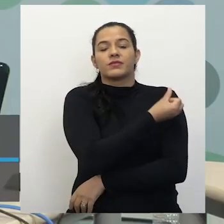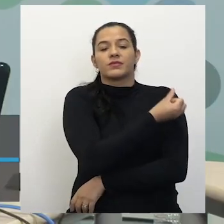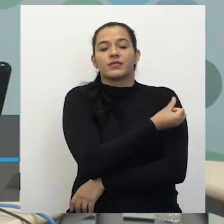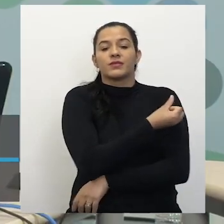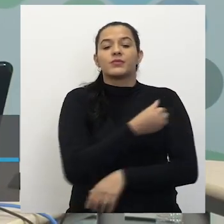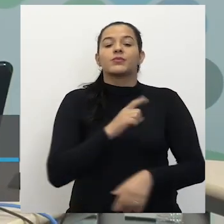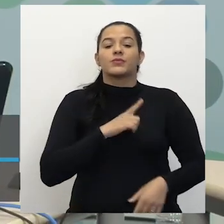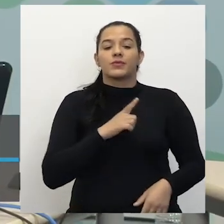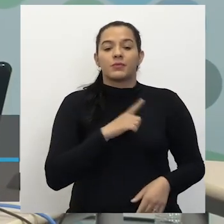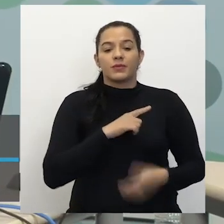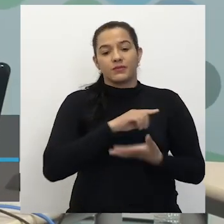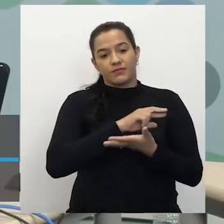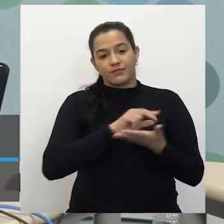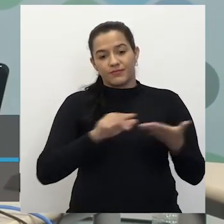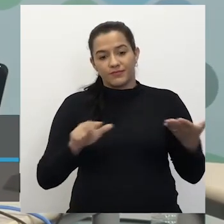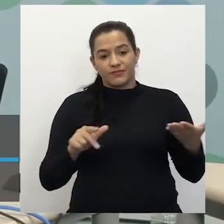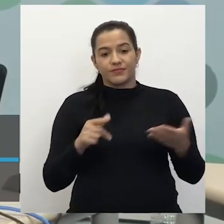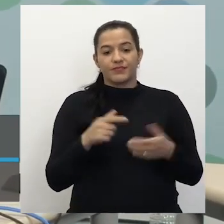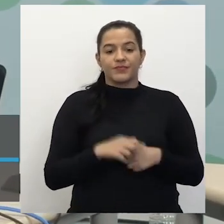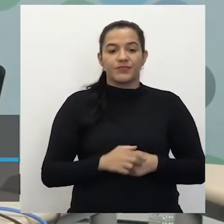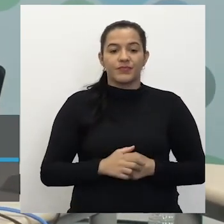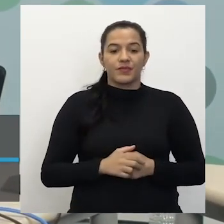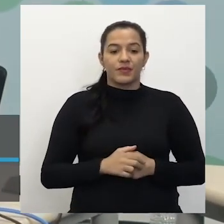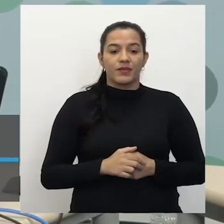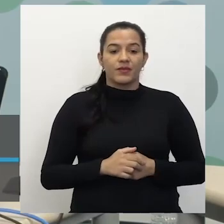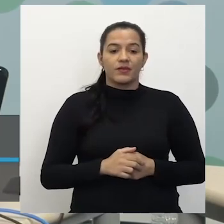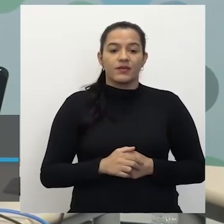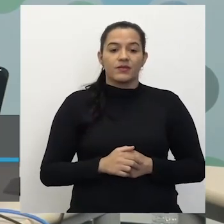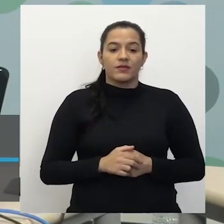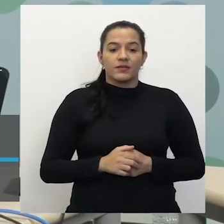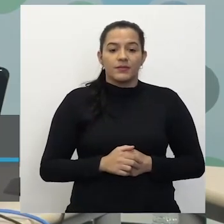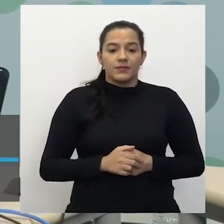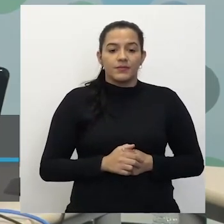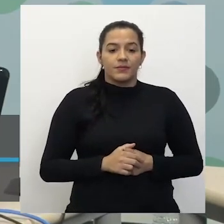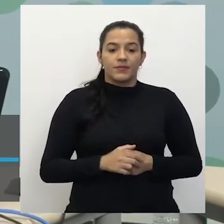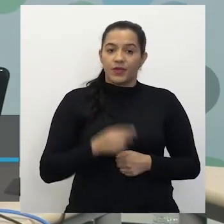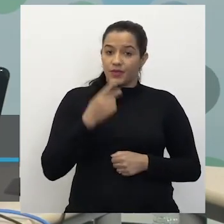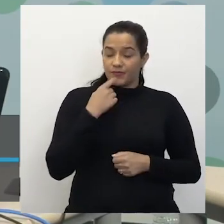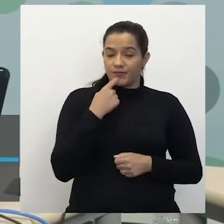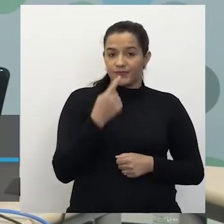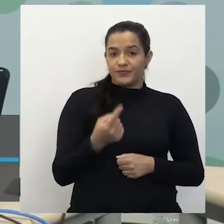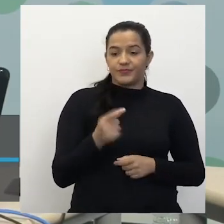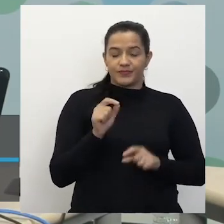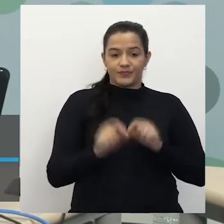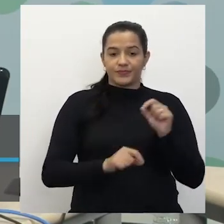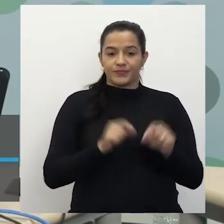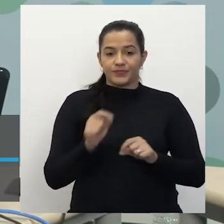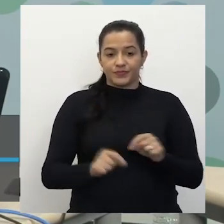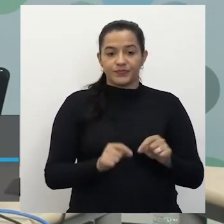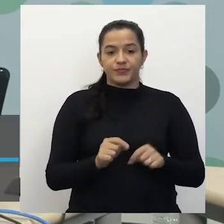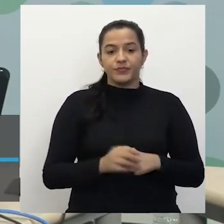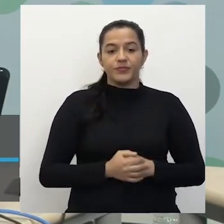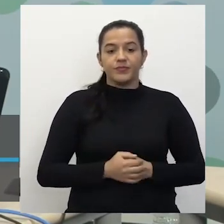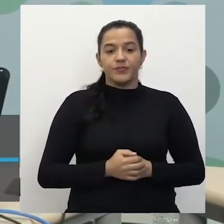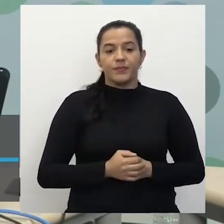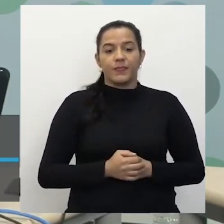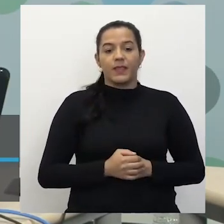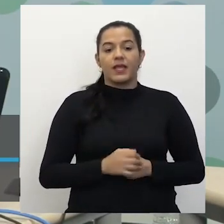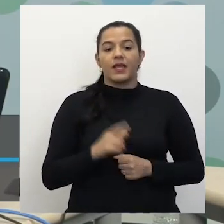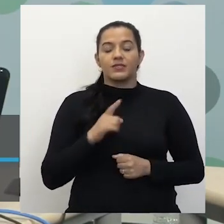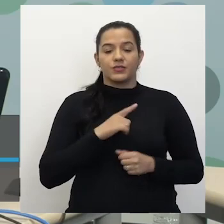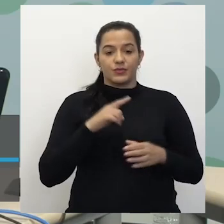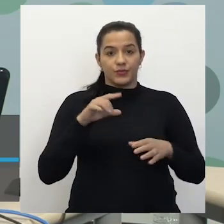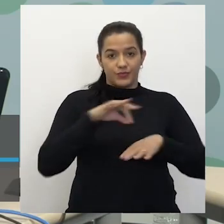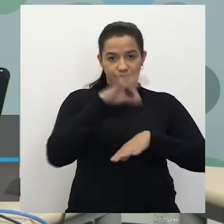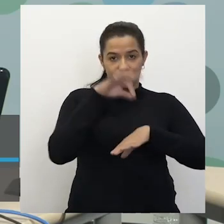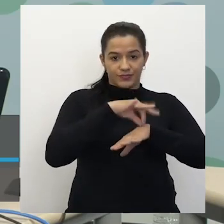também sobre versões. Querendo ou não, até casava um pouco com o conteúdo. E eu falei sobre a coleção Vagalume toda, só que tinha o